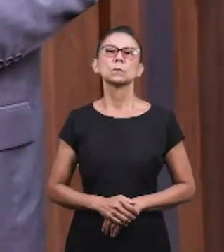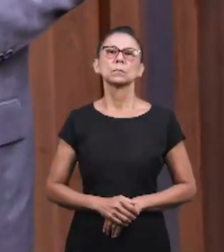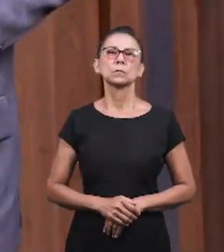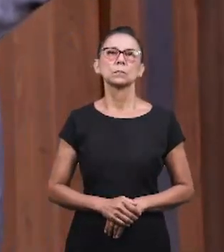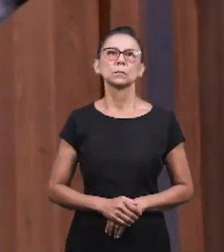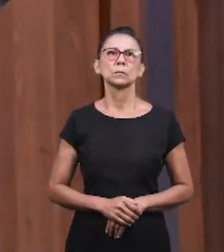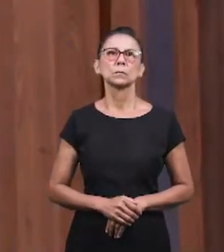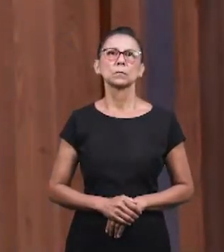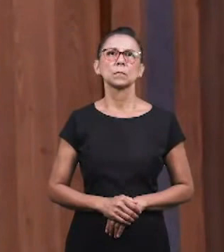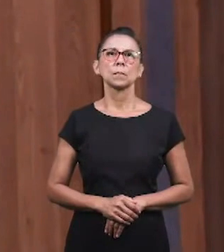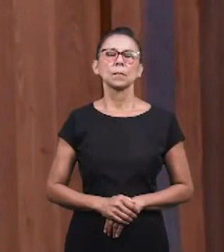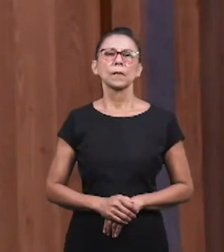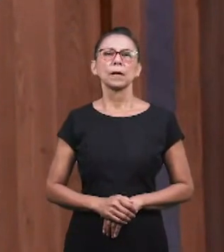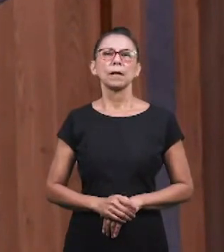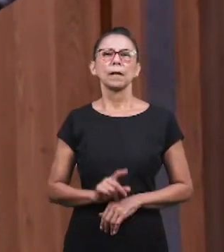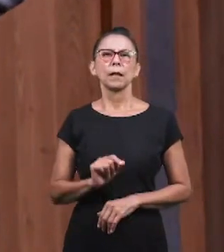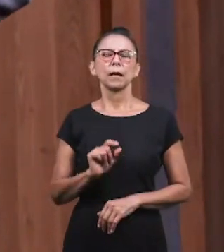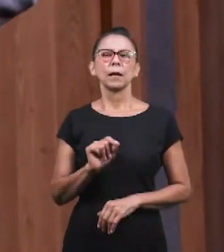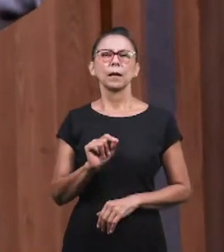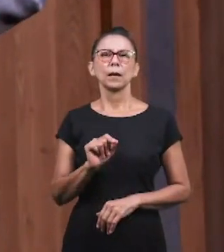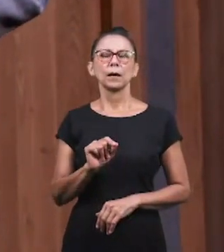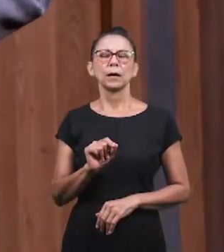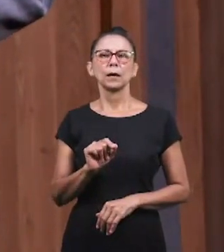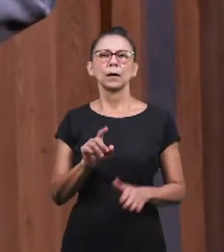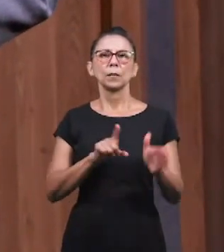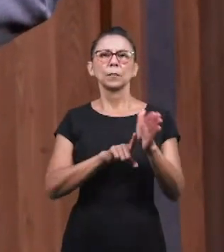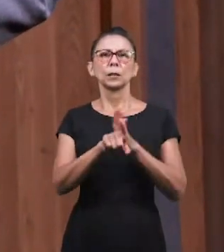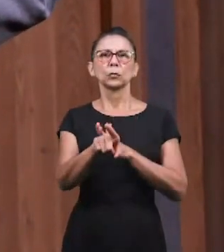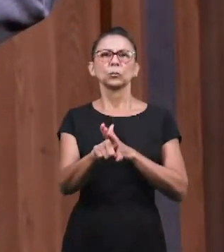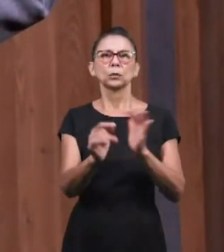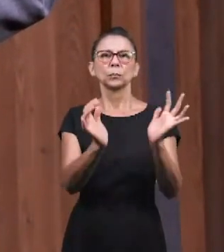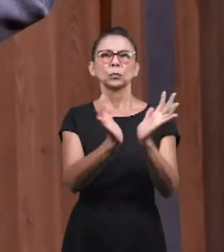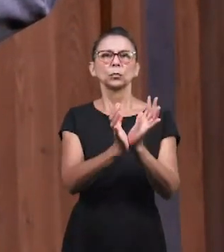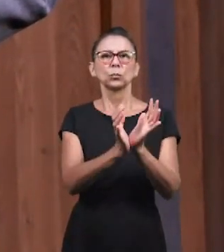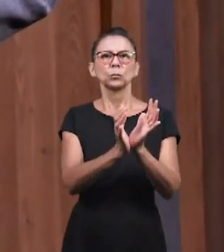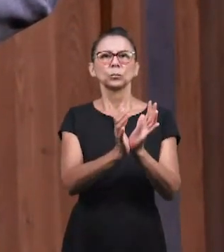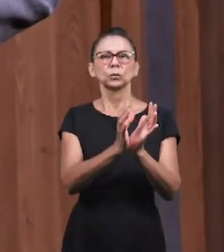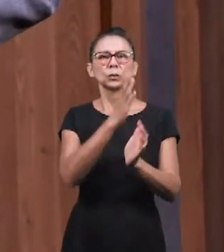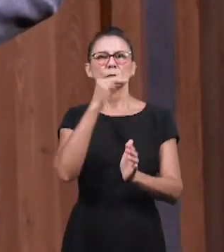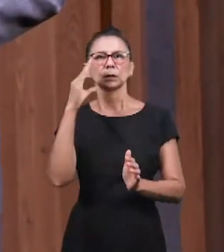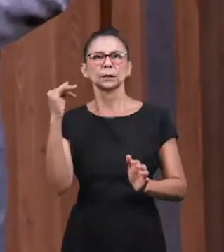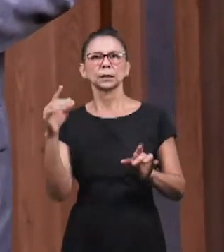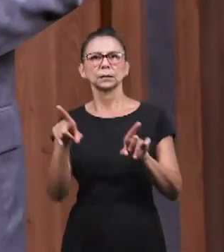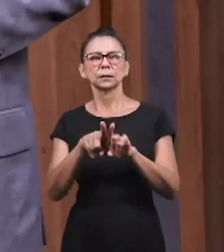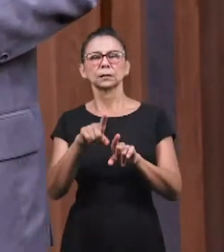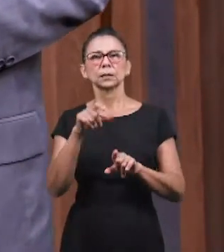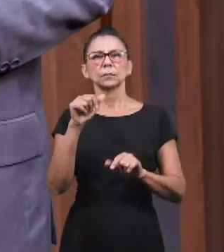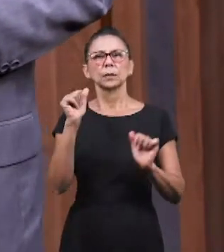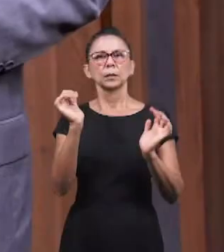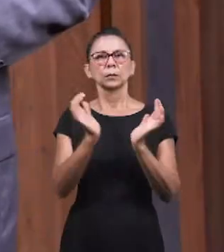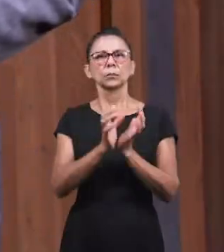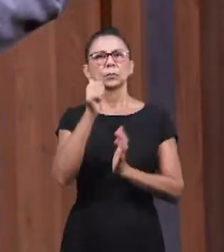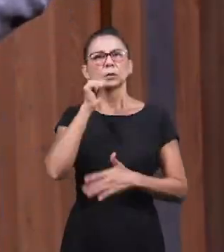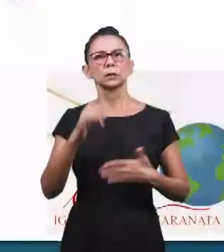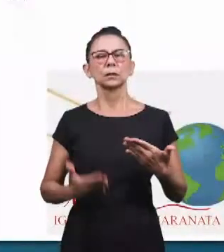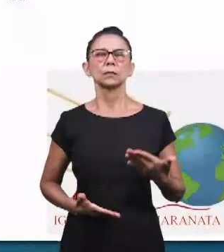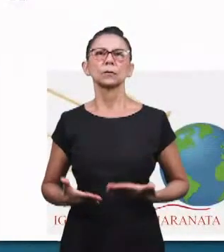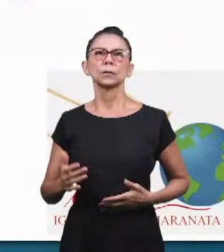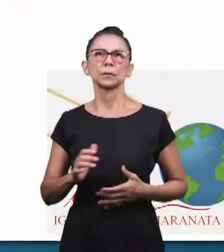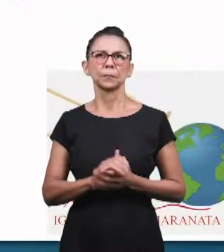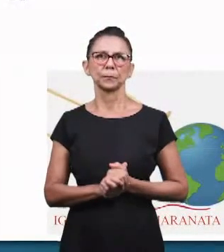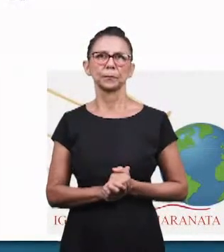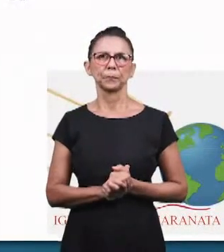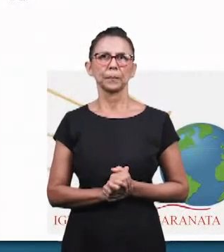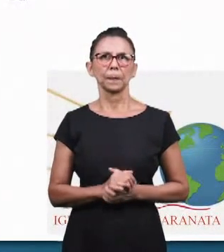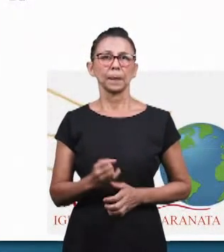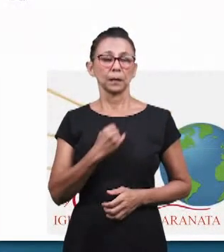seguinte: essa pergunta foi destinada ou direcionada a adolescentes e senhoras. E a pergunta diz assim: lendo